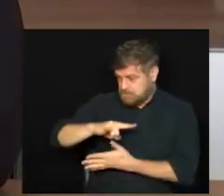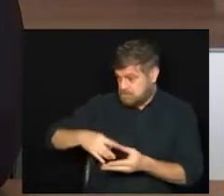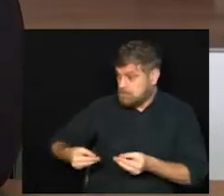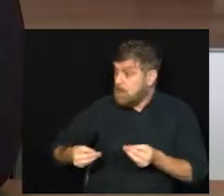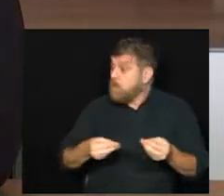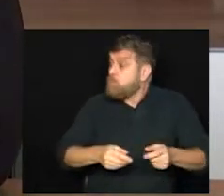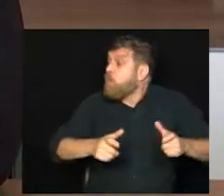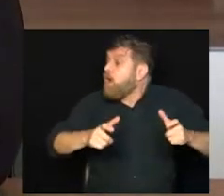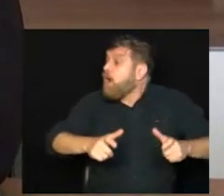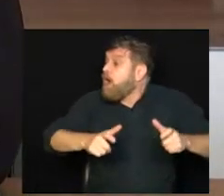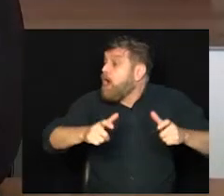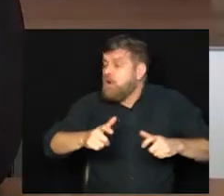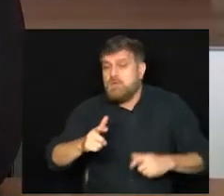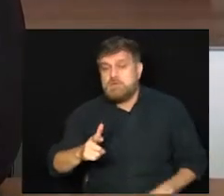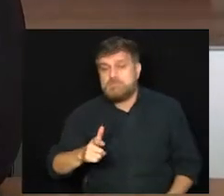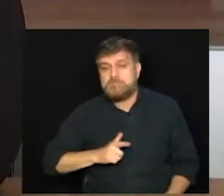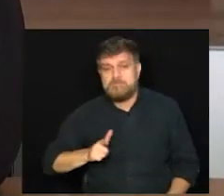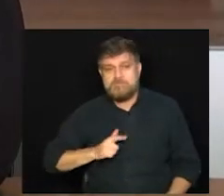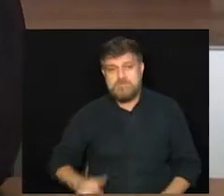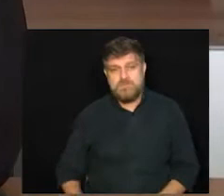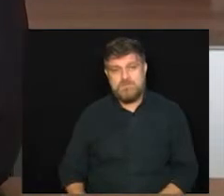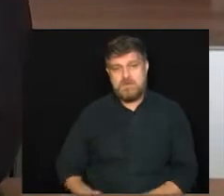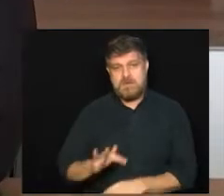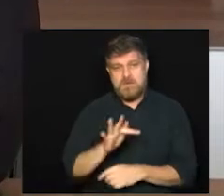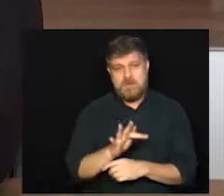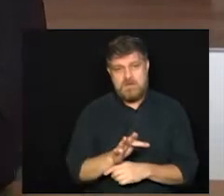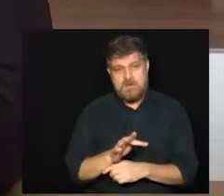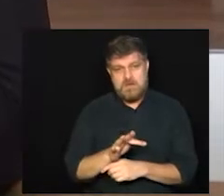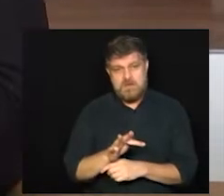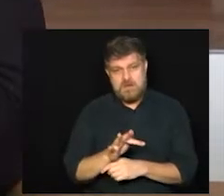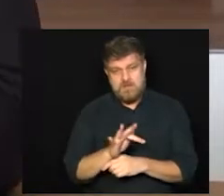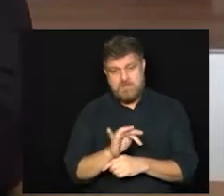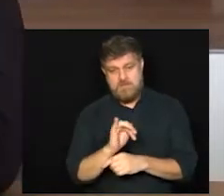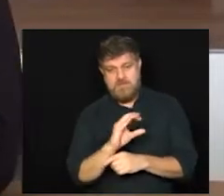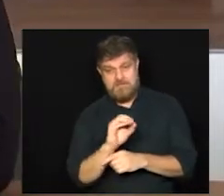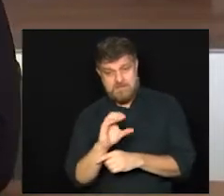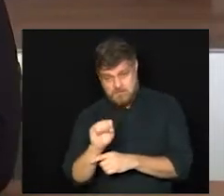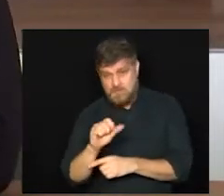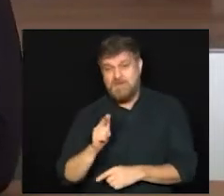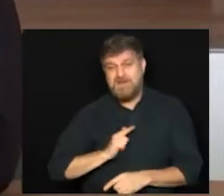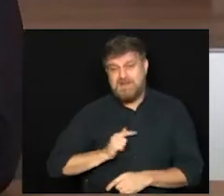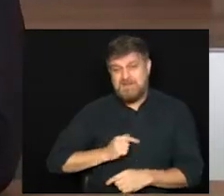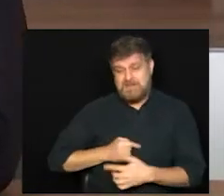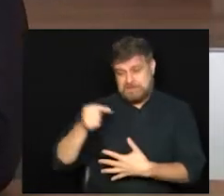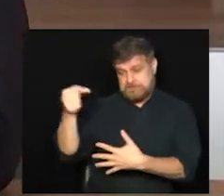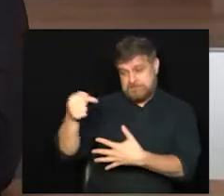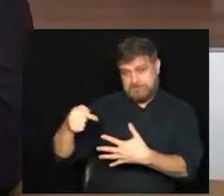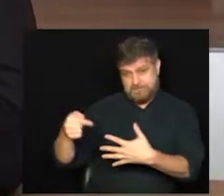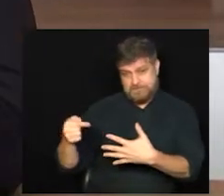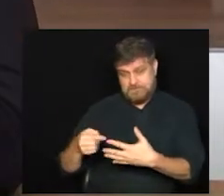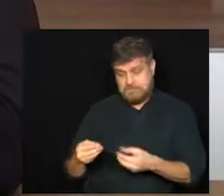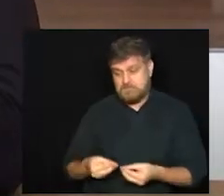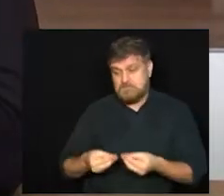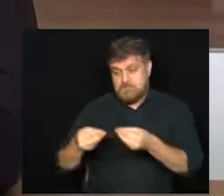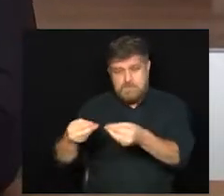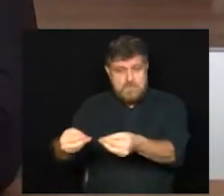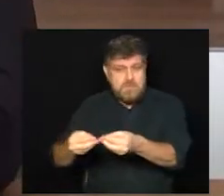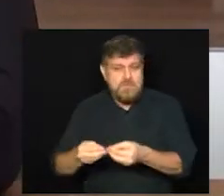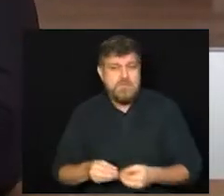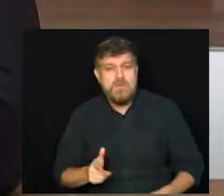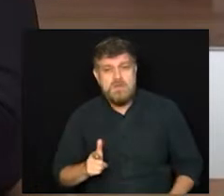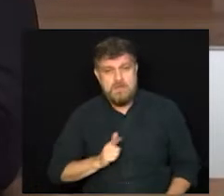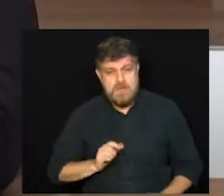feita onde, segundo o fisco, Marcela? Olha, hoje a gente tem várias opções para entregar a declaração. A gente pode